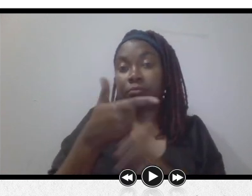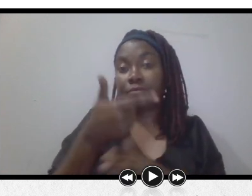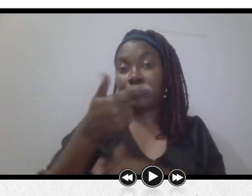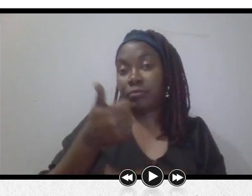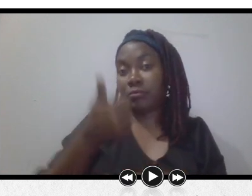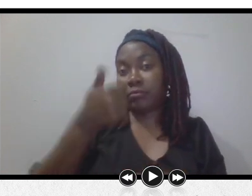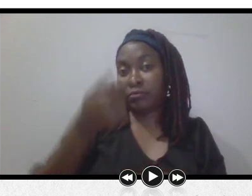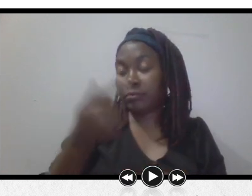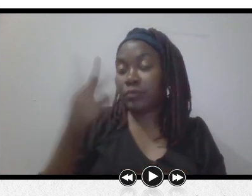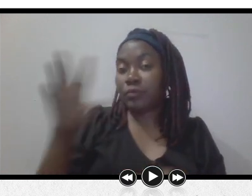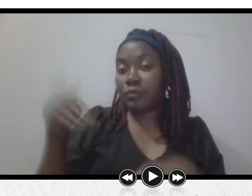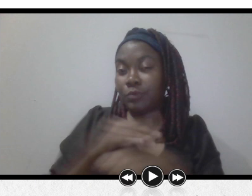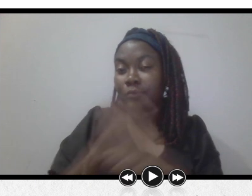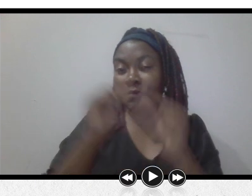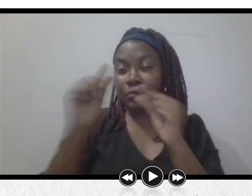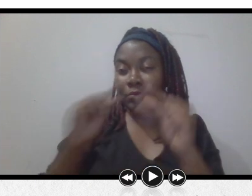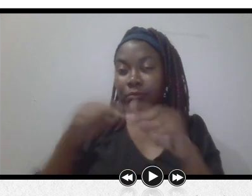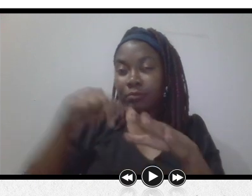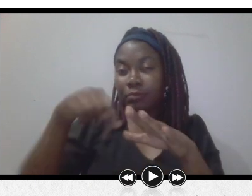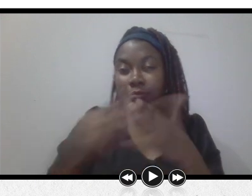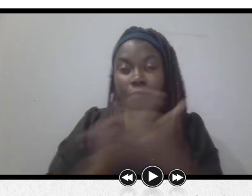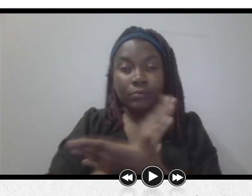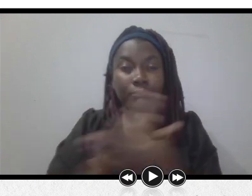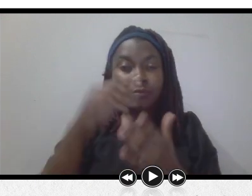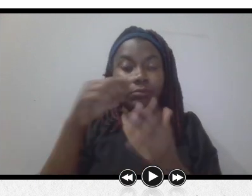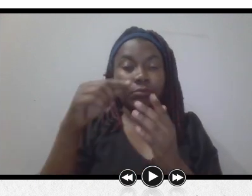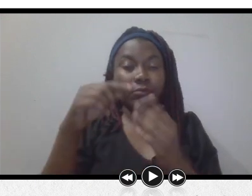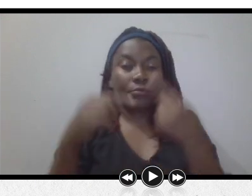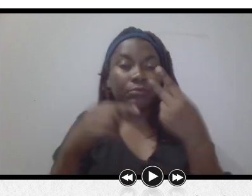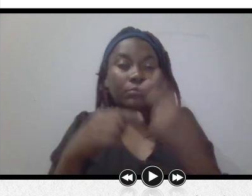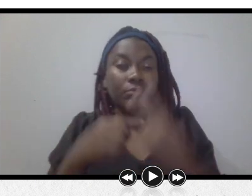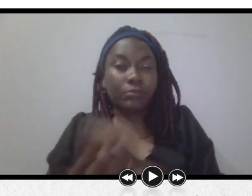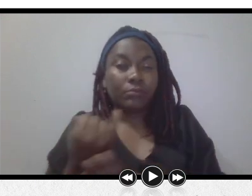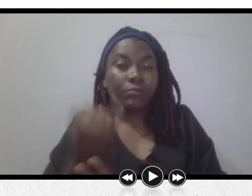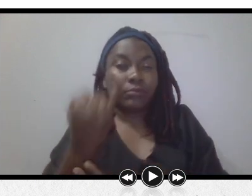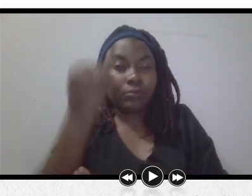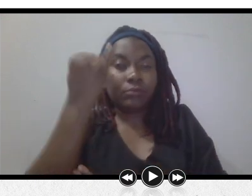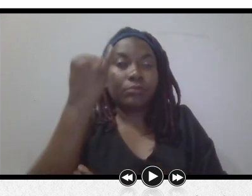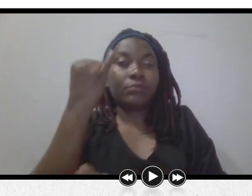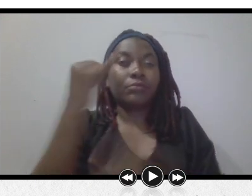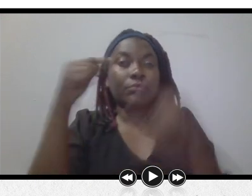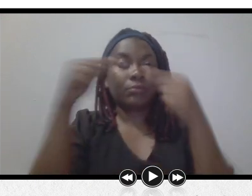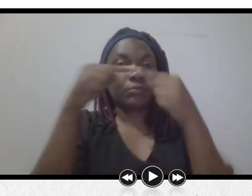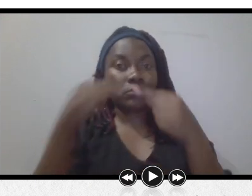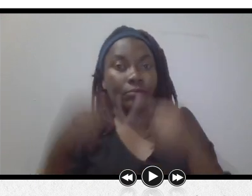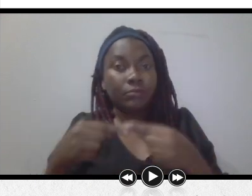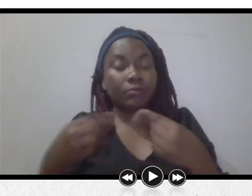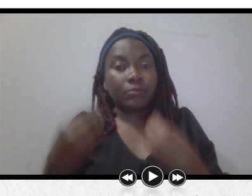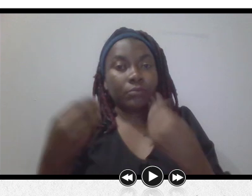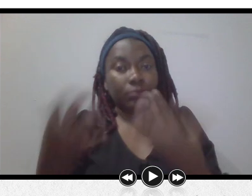7.217, né, que trouxe o detalhamento de alguns pontos necessários e relevantes para uma adequada prestação do